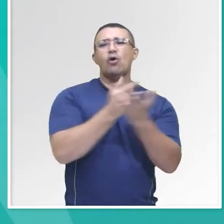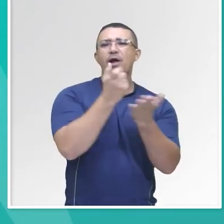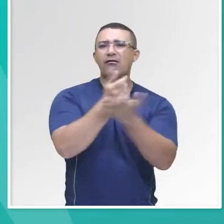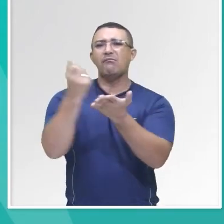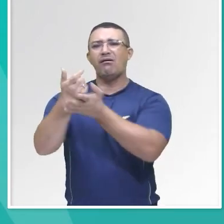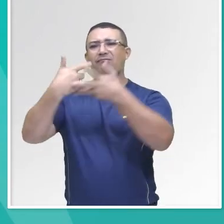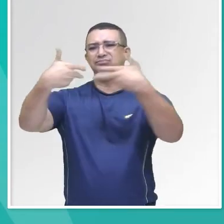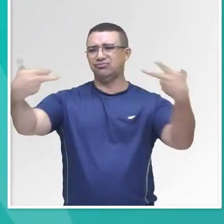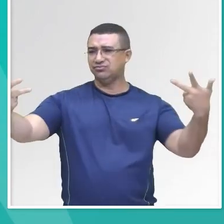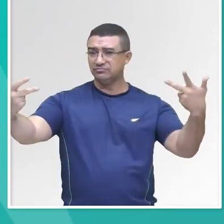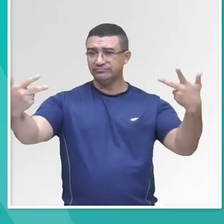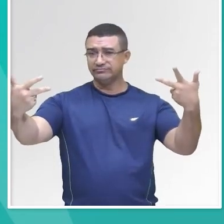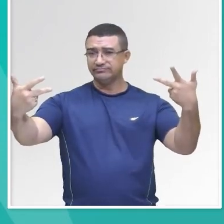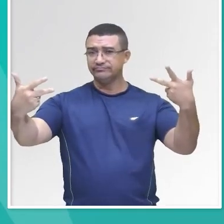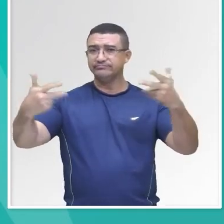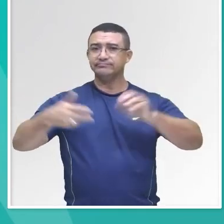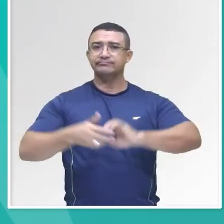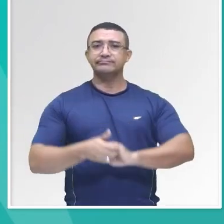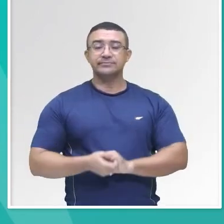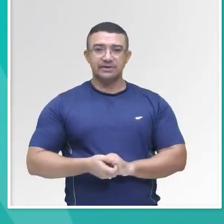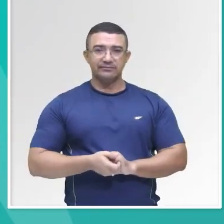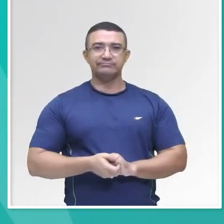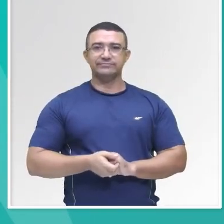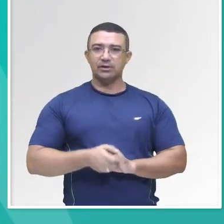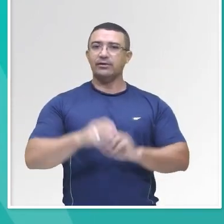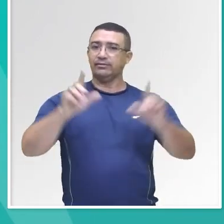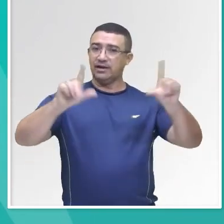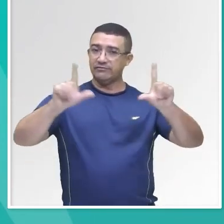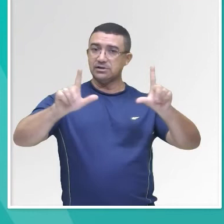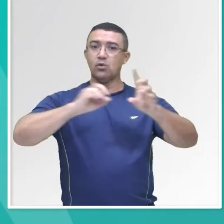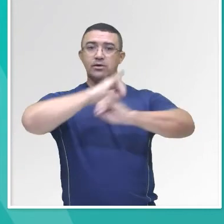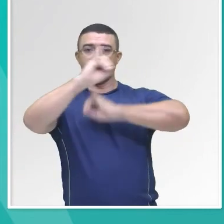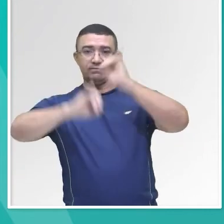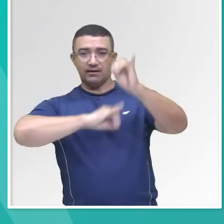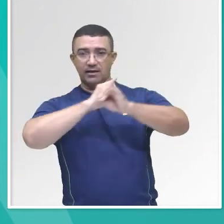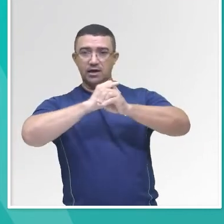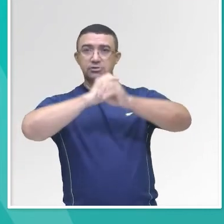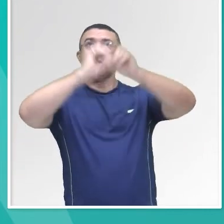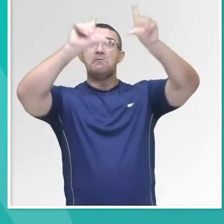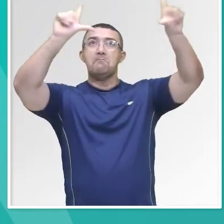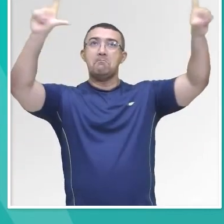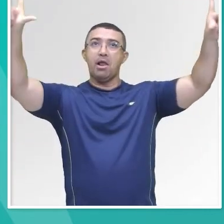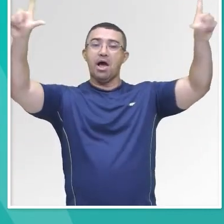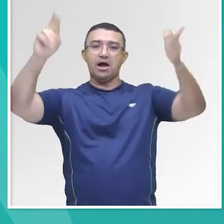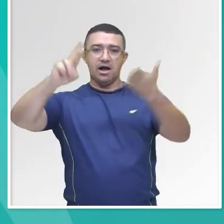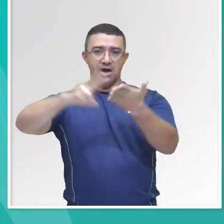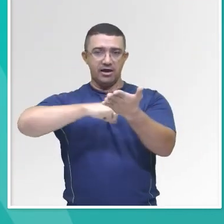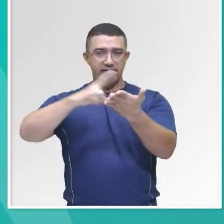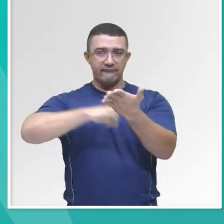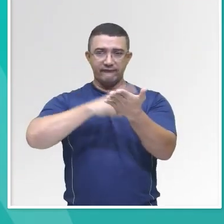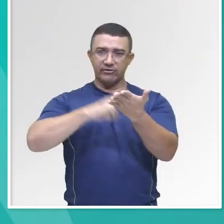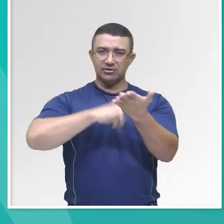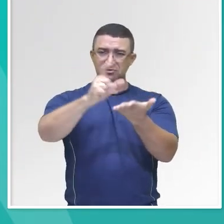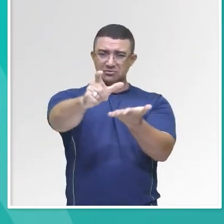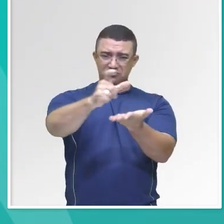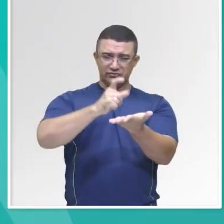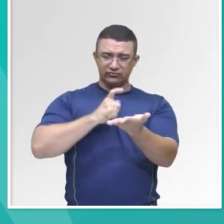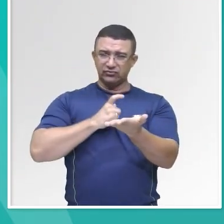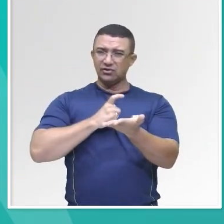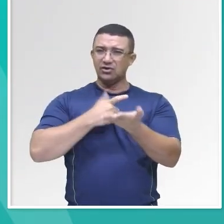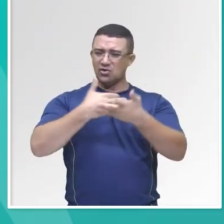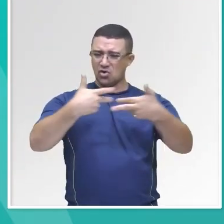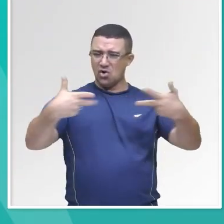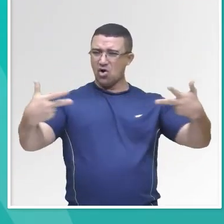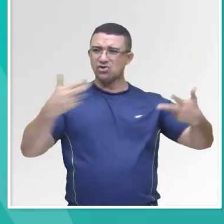Ele faz o questionamento aí da televisão, da internet, do outdoor, revistas, panfletos, embalagens